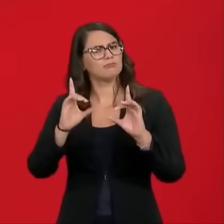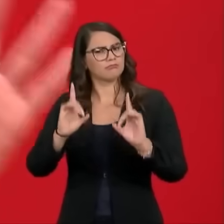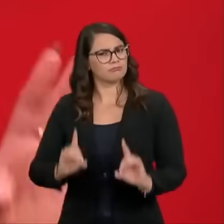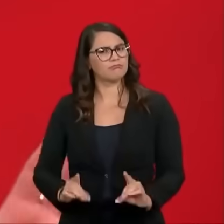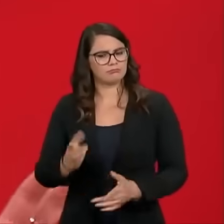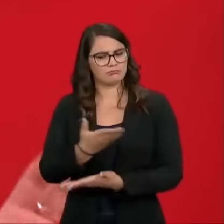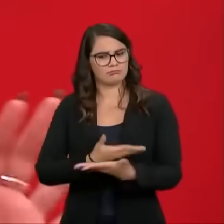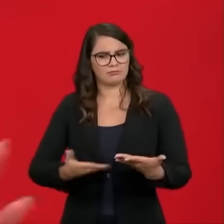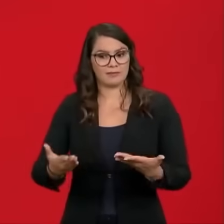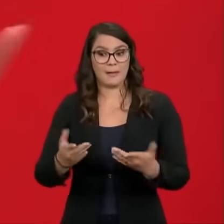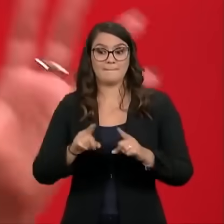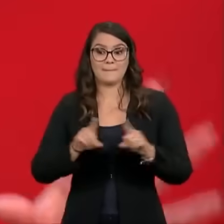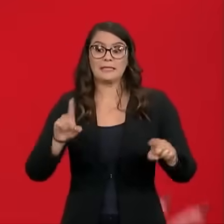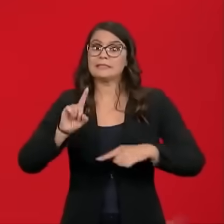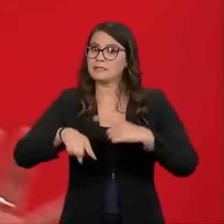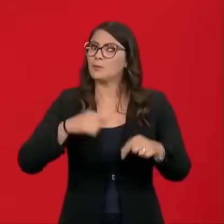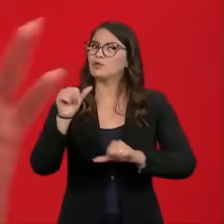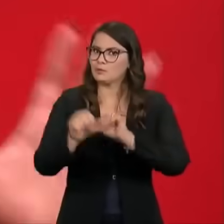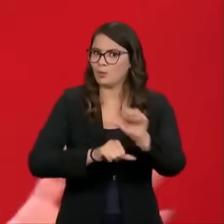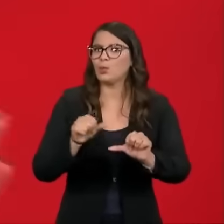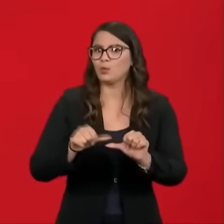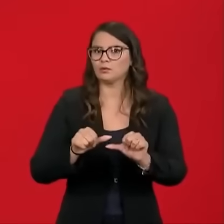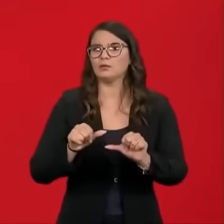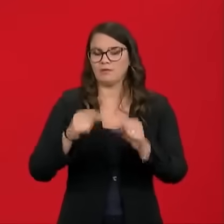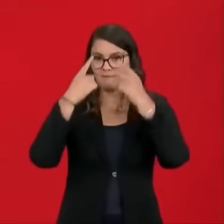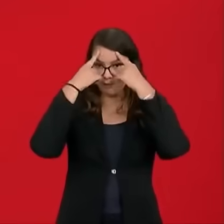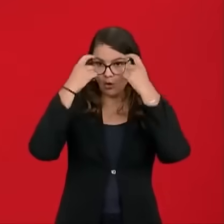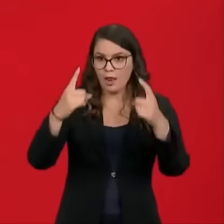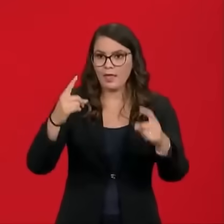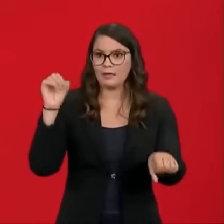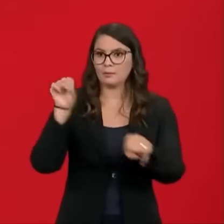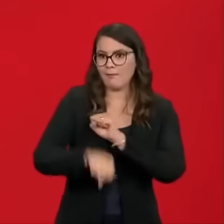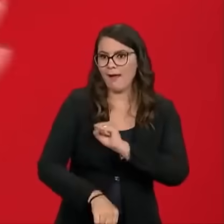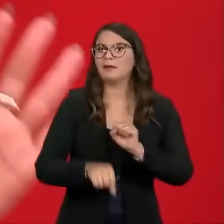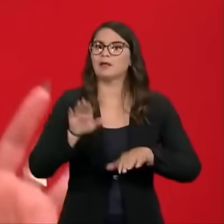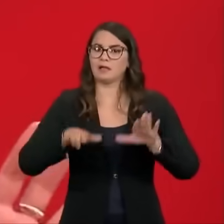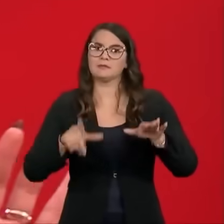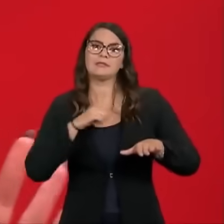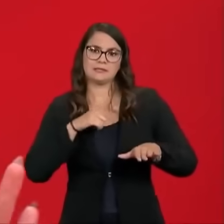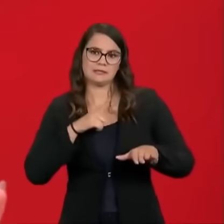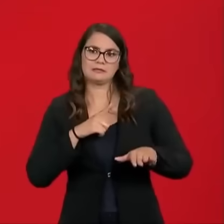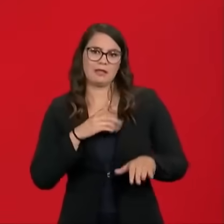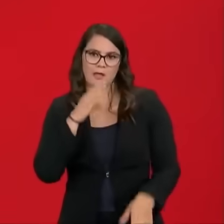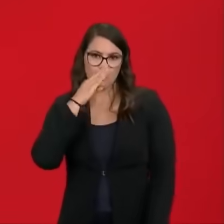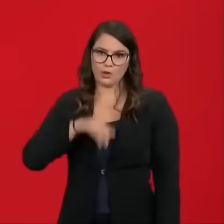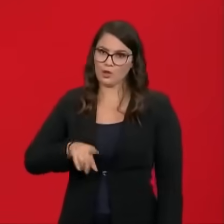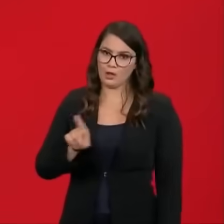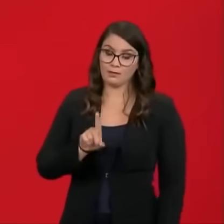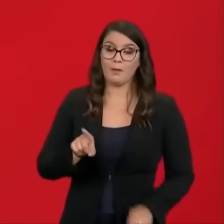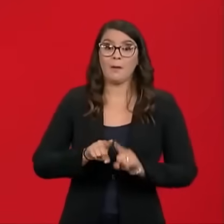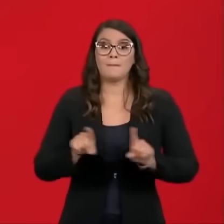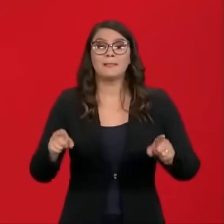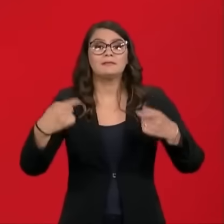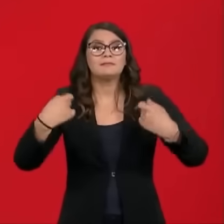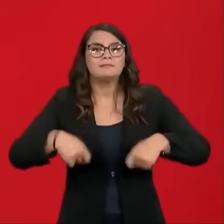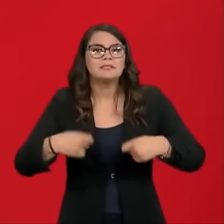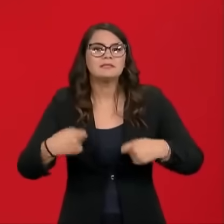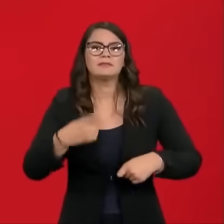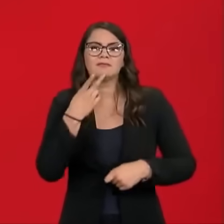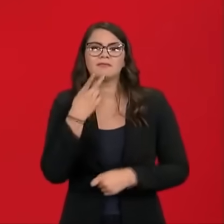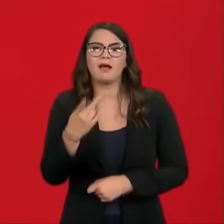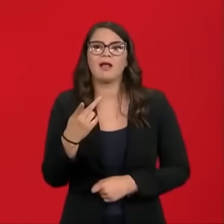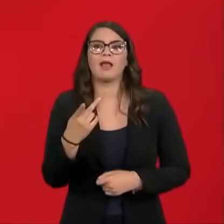relação que depois pode se transformar para um tratamento odioso violento e até execução do corpo isso não não ignora mas é preciso colocar que